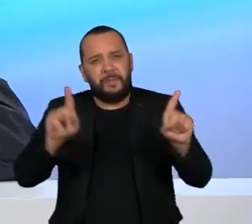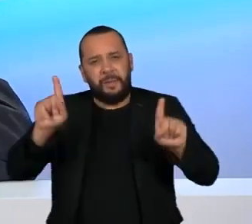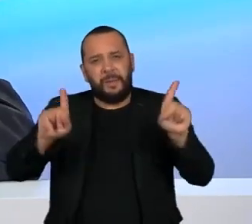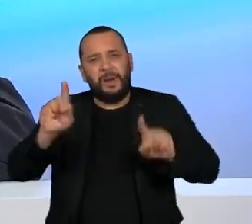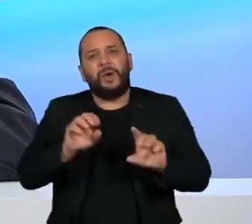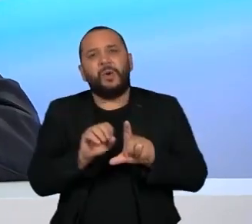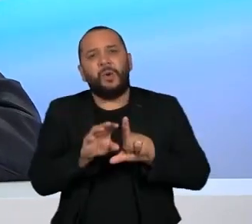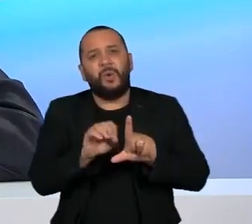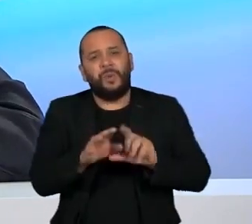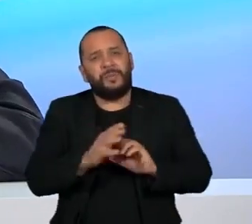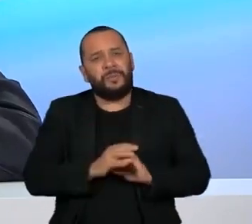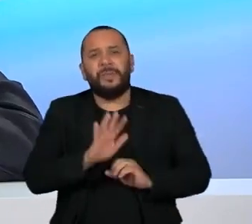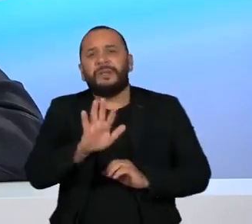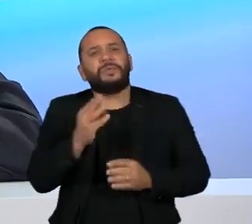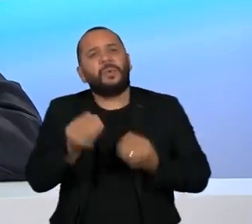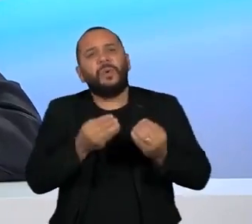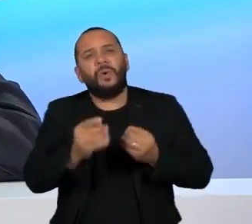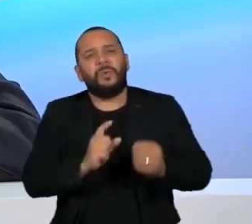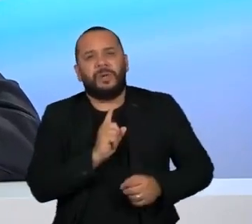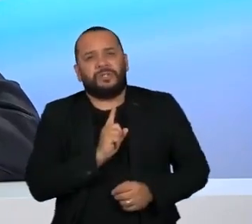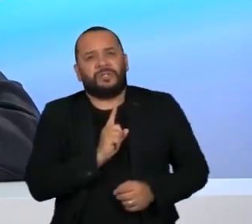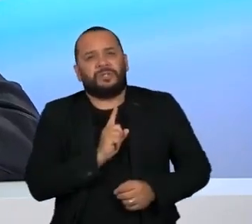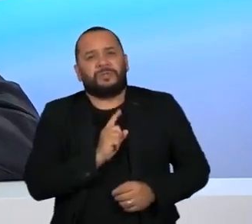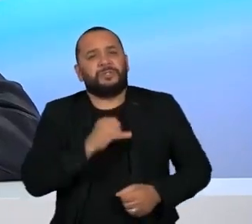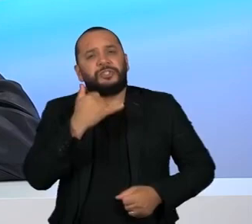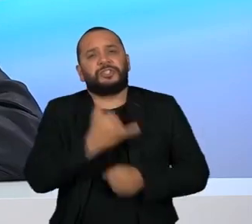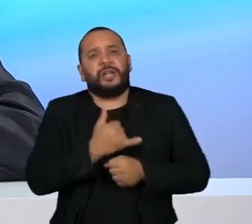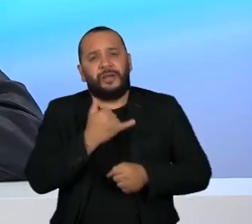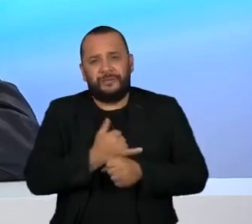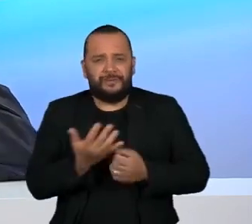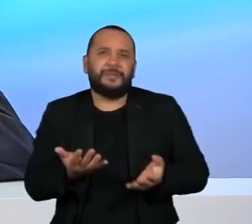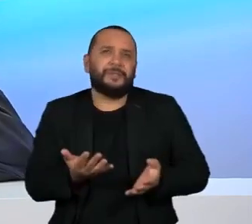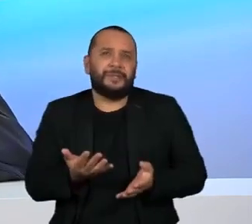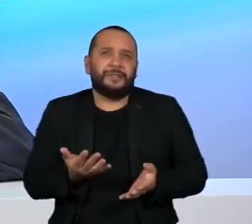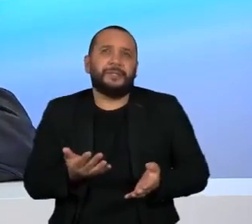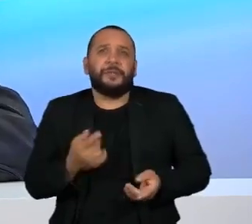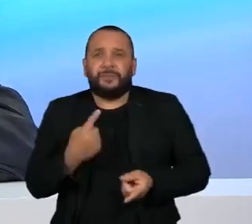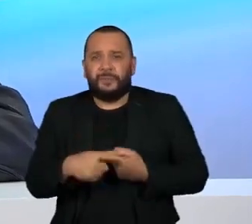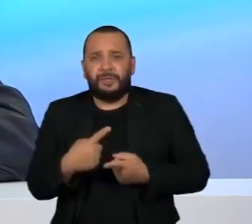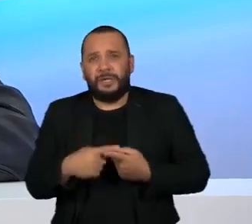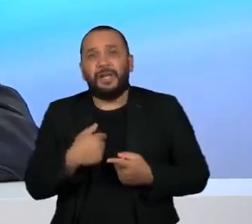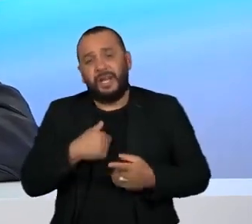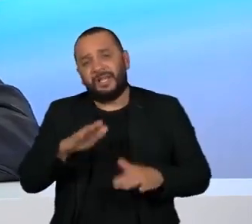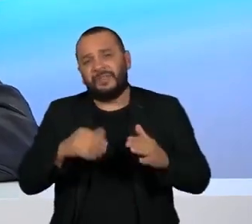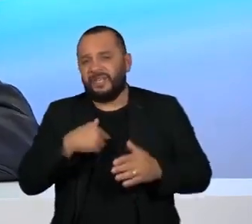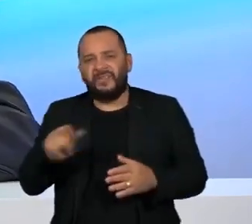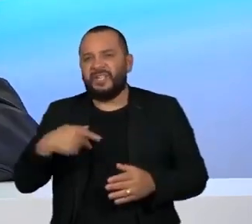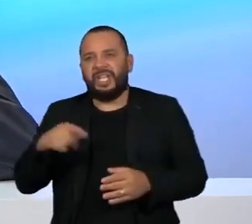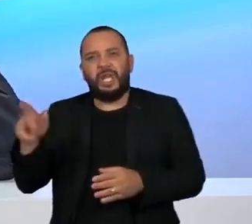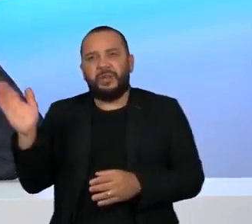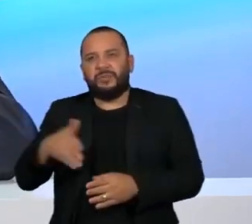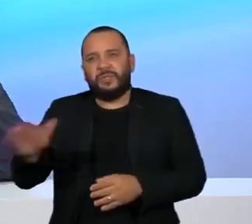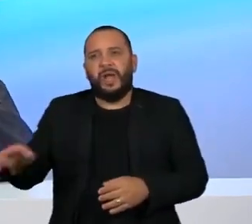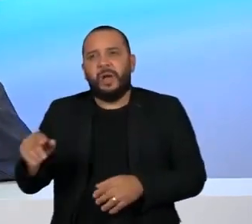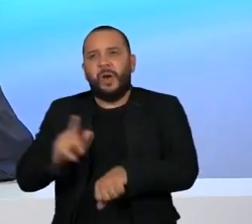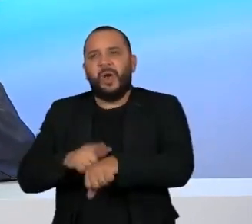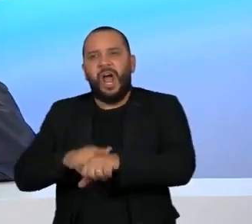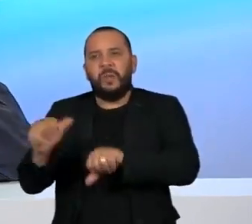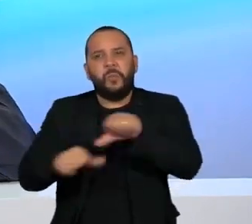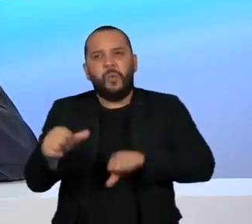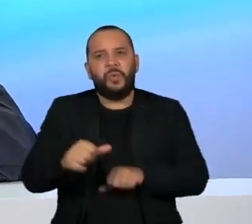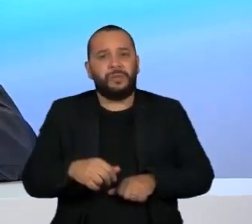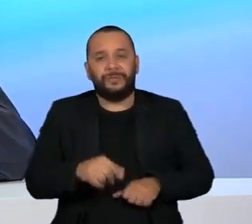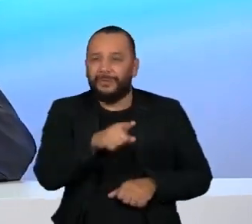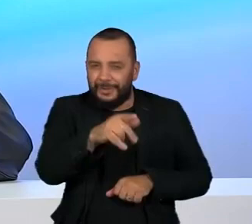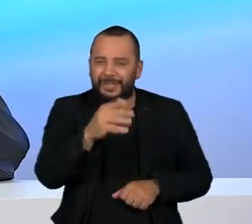Mas como que é o é o Silvio chefe né porque a gente sabe que de vez em quando ele vai lá pô isso aqui não dá muda de horário tal você